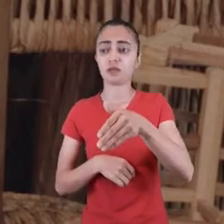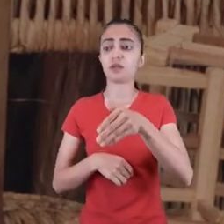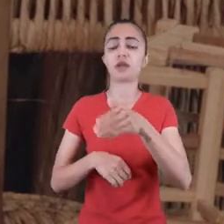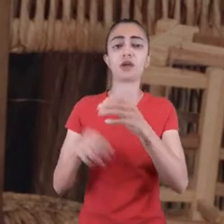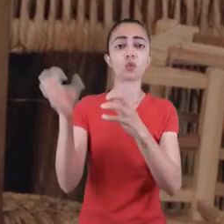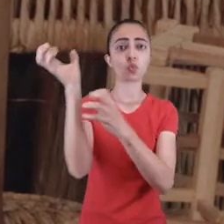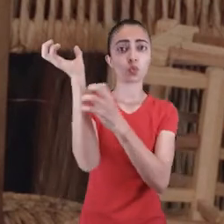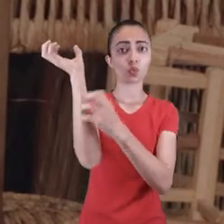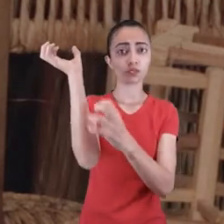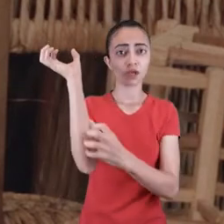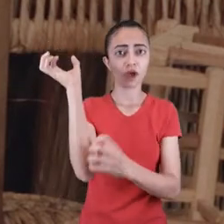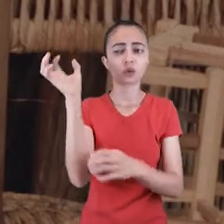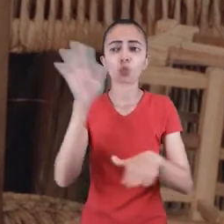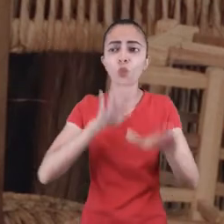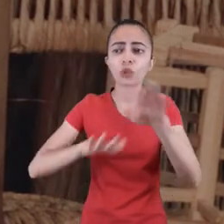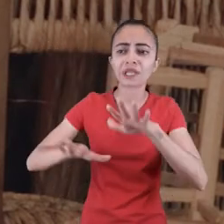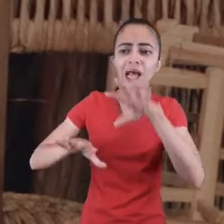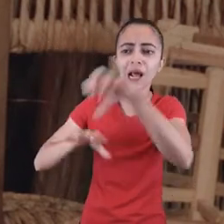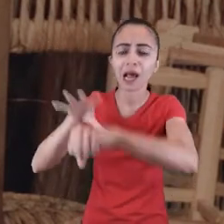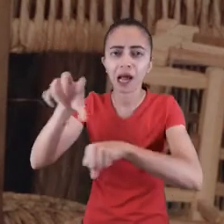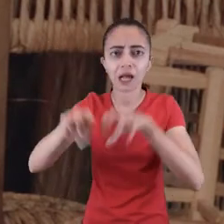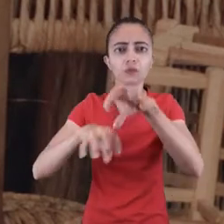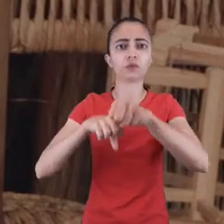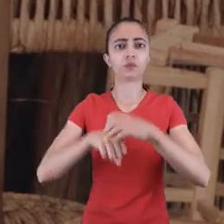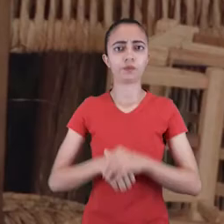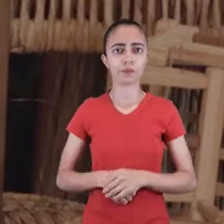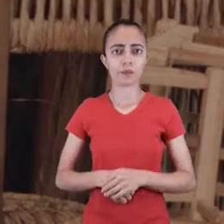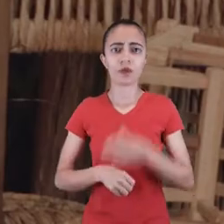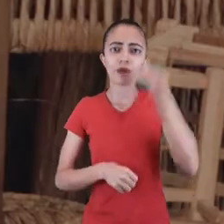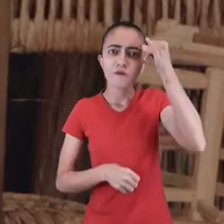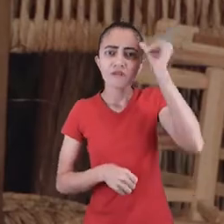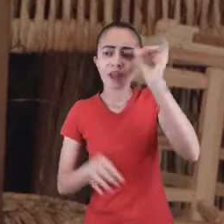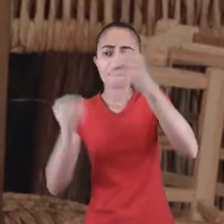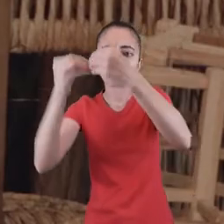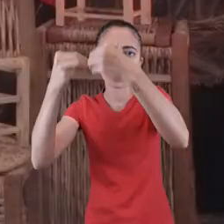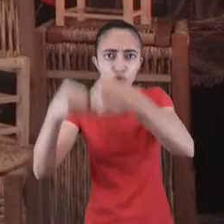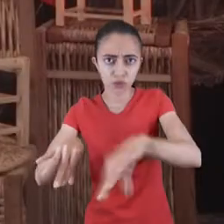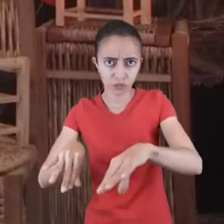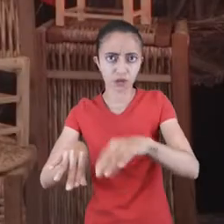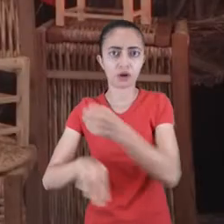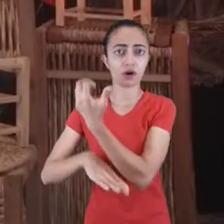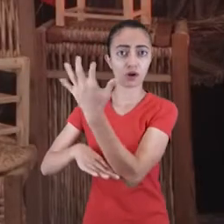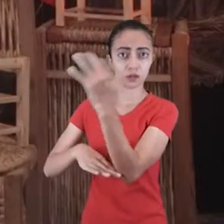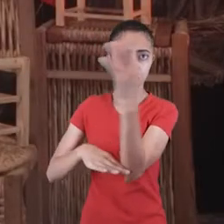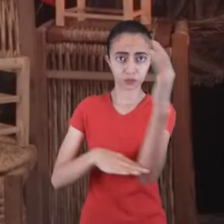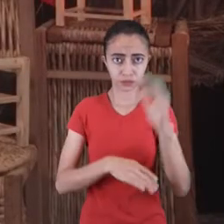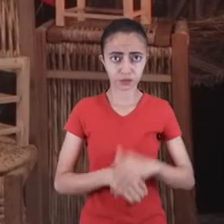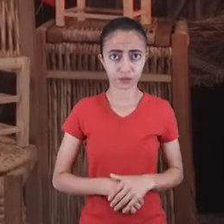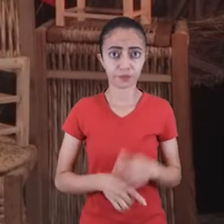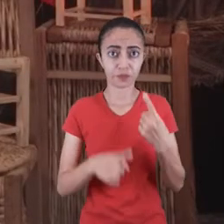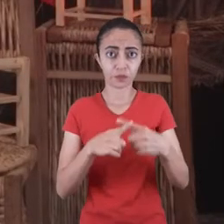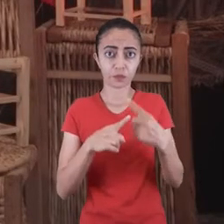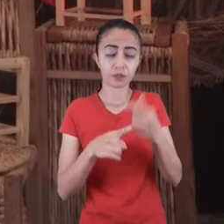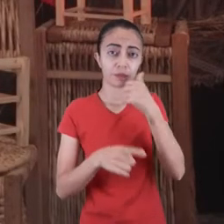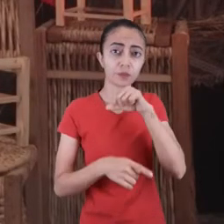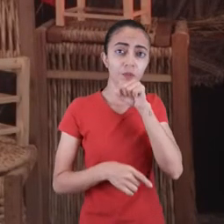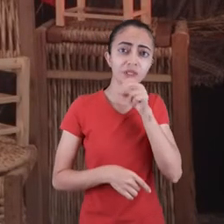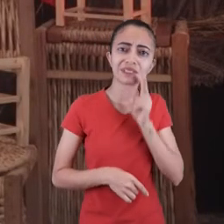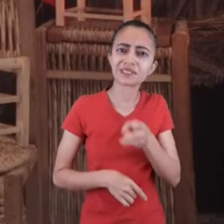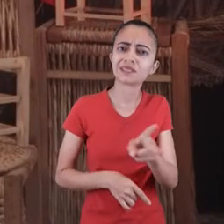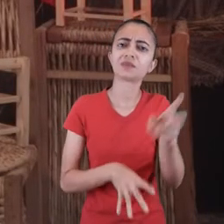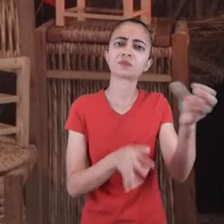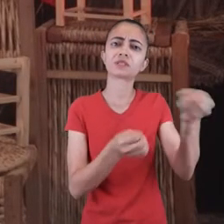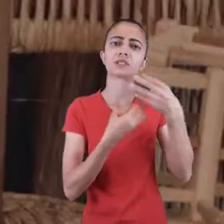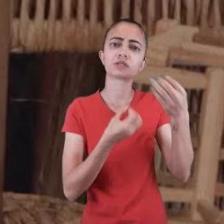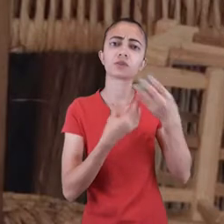cerrado, para não prejudicar a natureza. É tirado ele, que sempre minha mãe